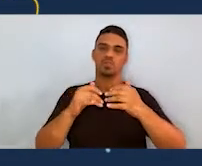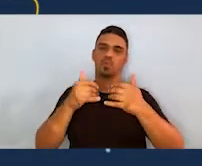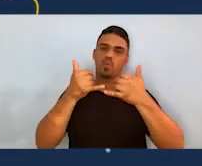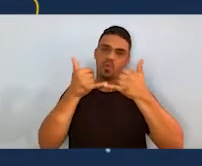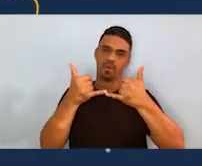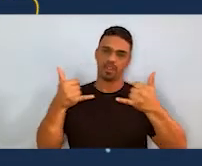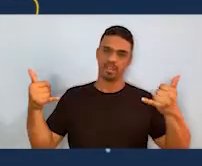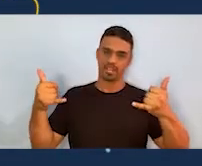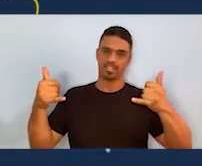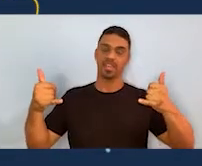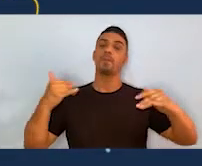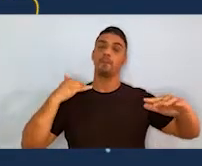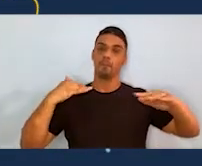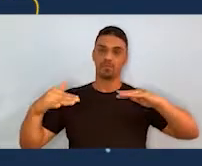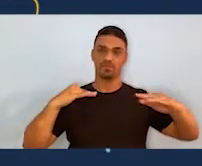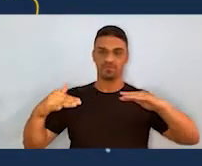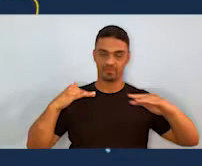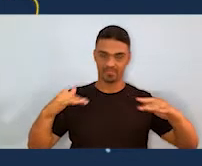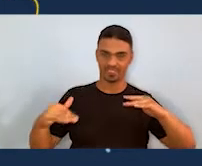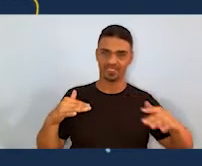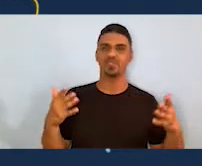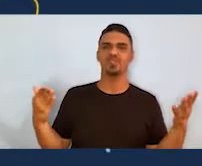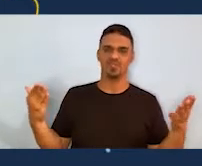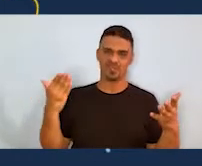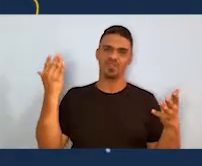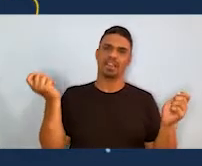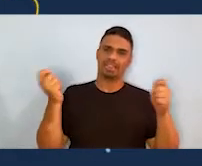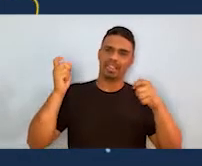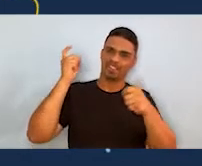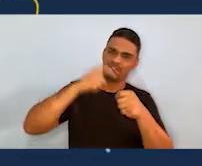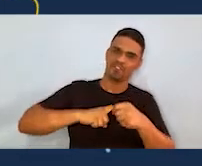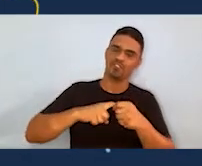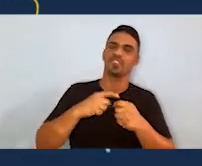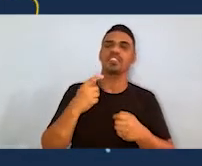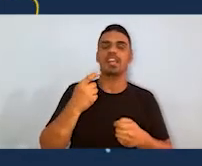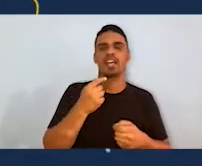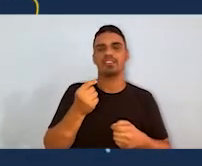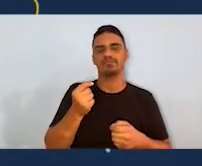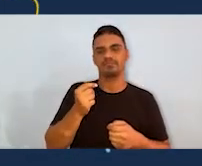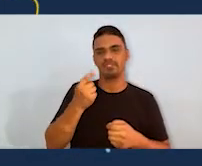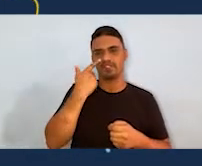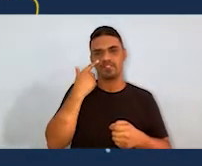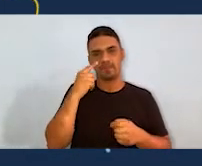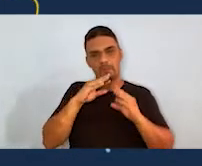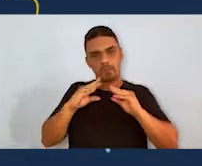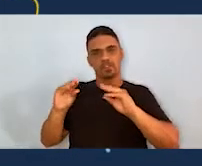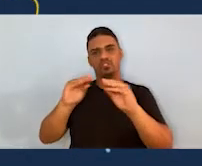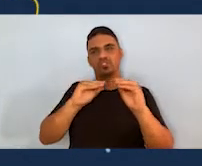movimento. Pronto, está arrumado. Agora sim, eu posso voltar e pegar isso aqui.